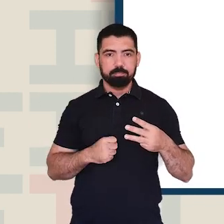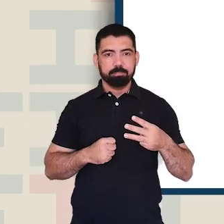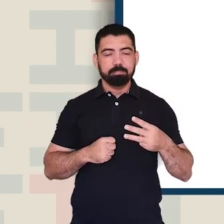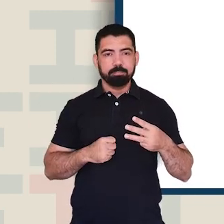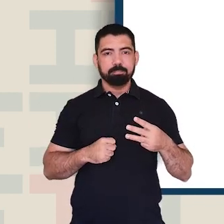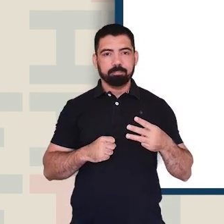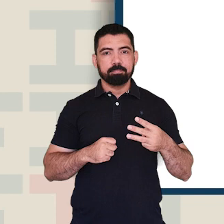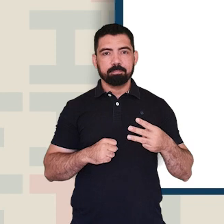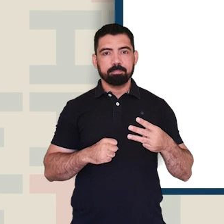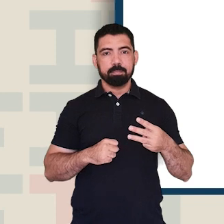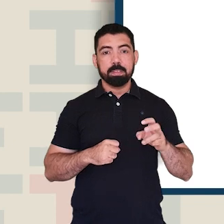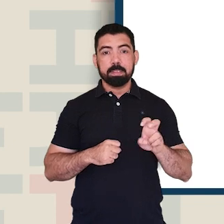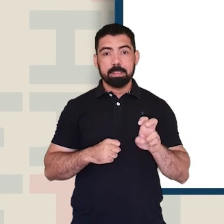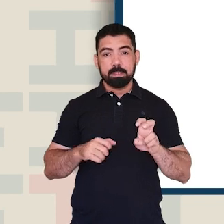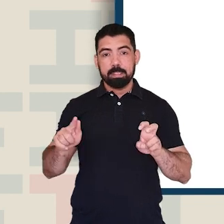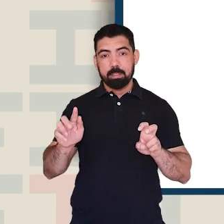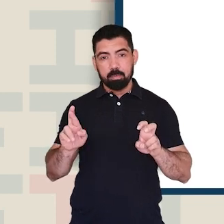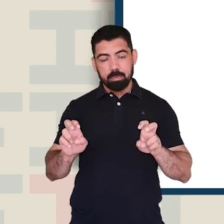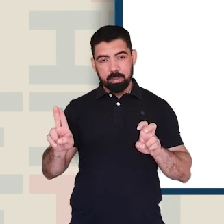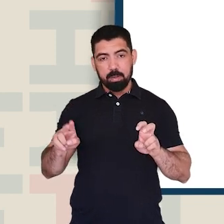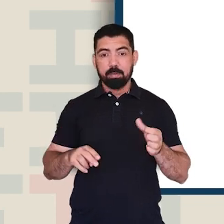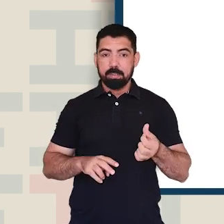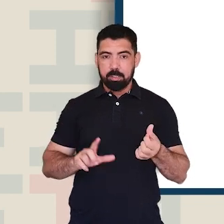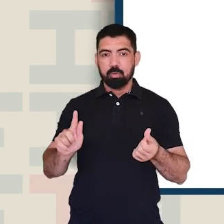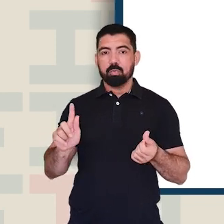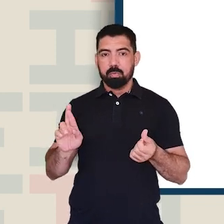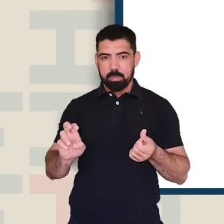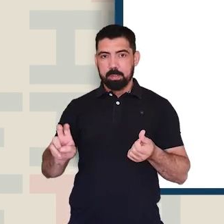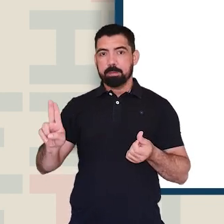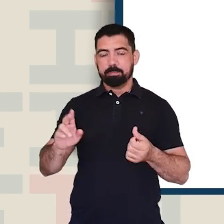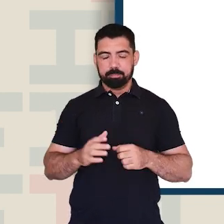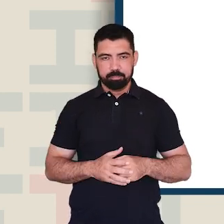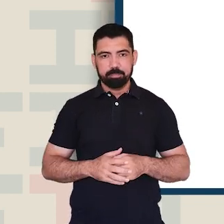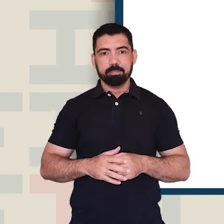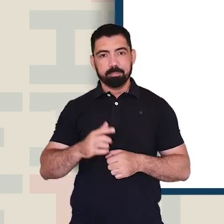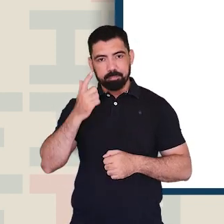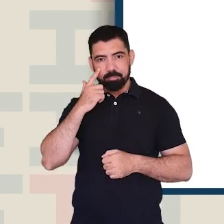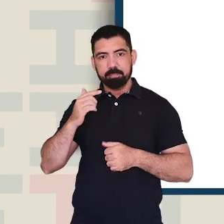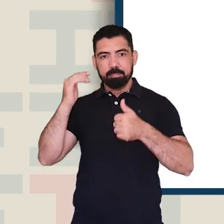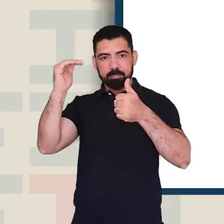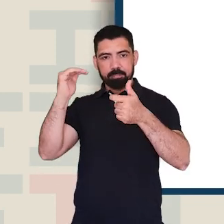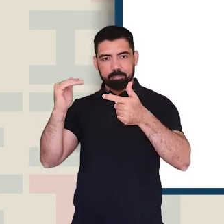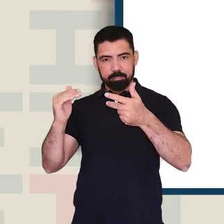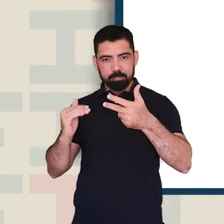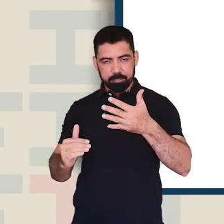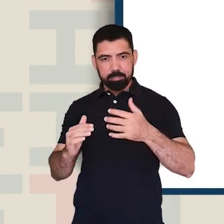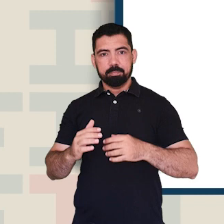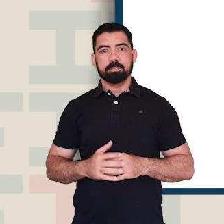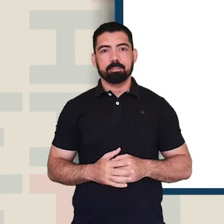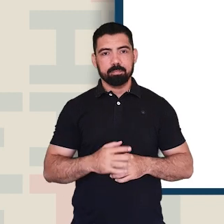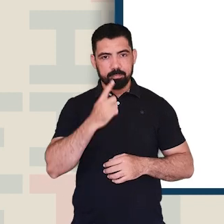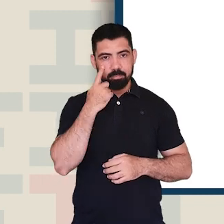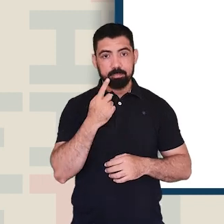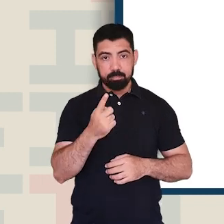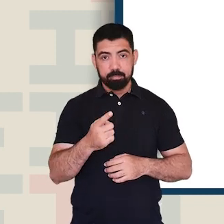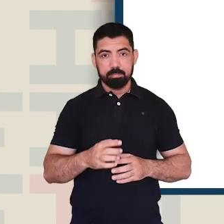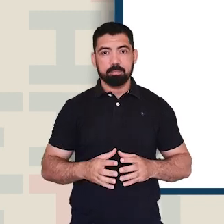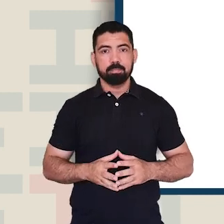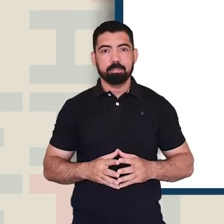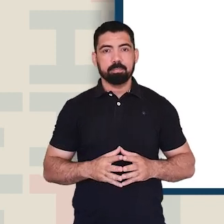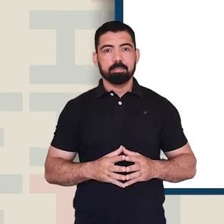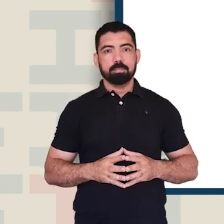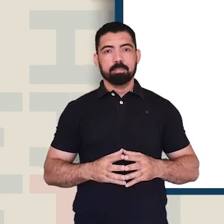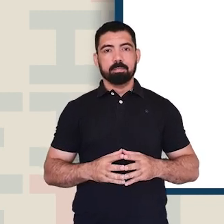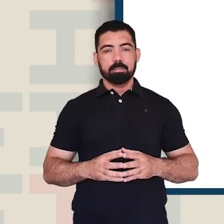maior, quinto grau e sexto grau, né? Então ela tem essa sonoridade que já é praticamente um lick, né?